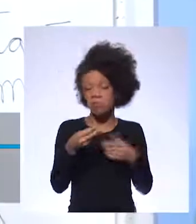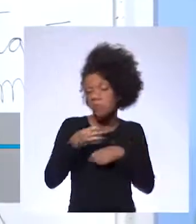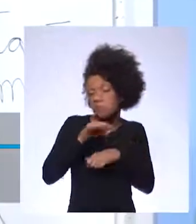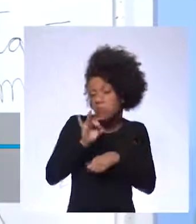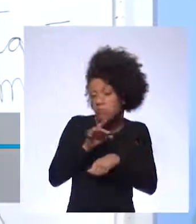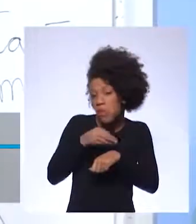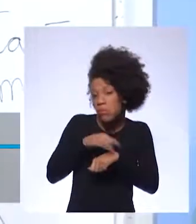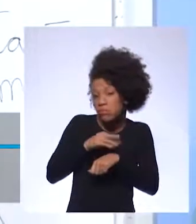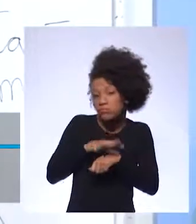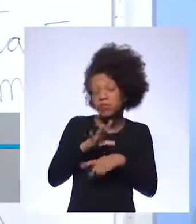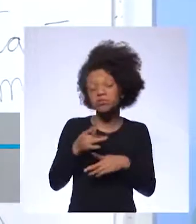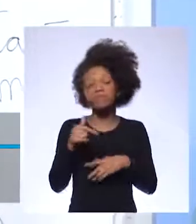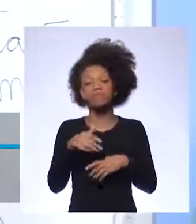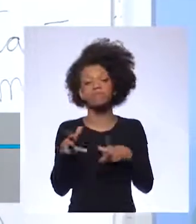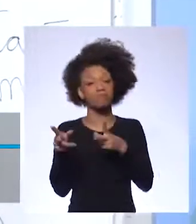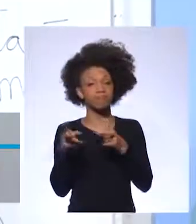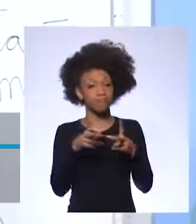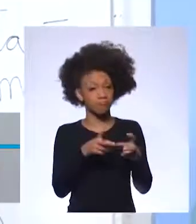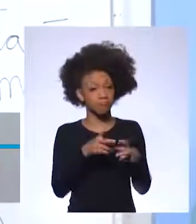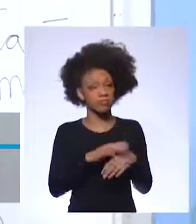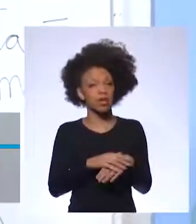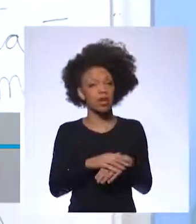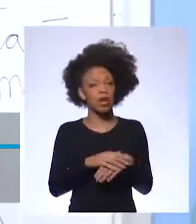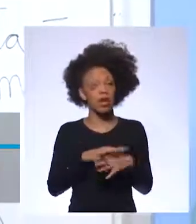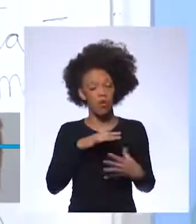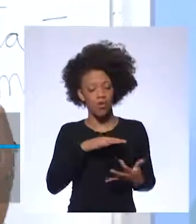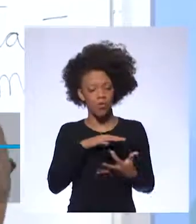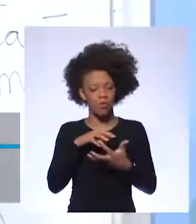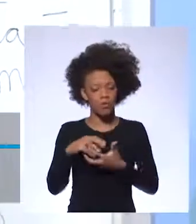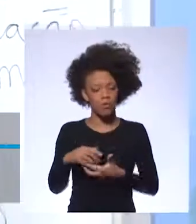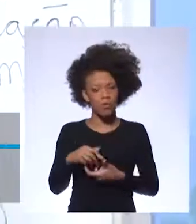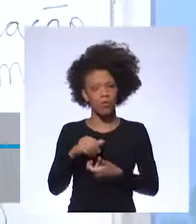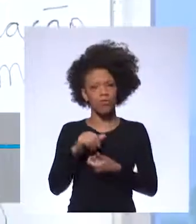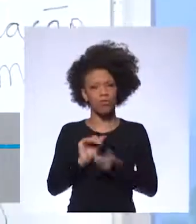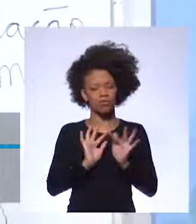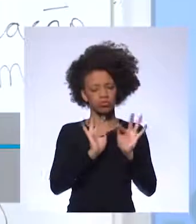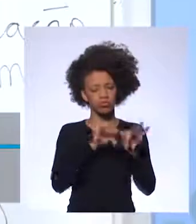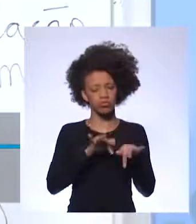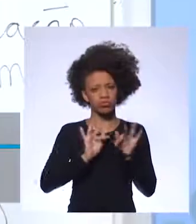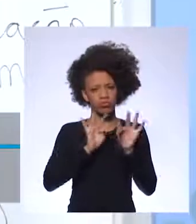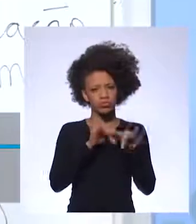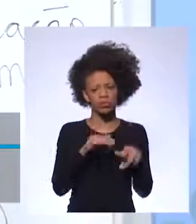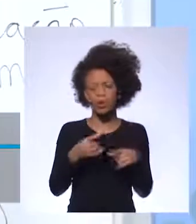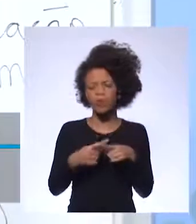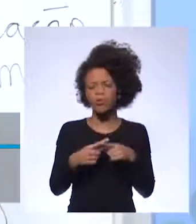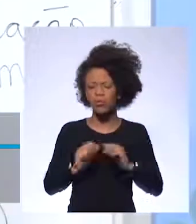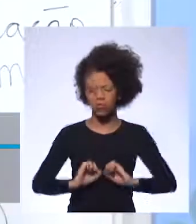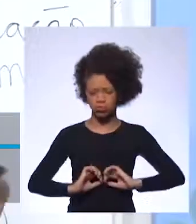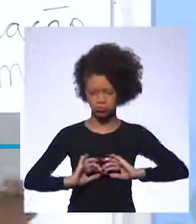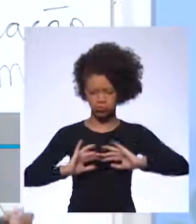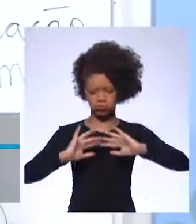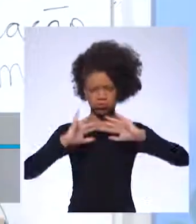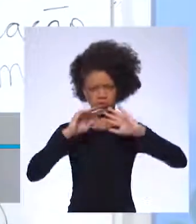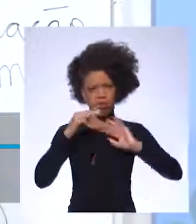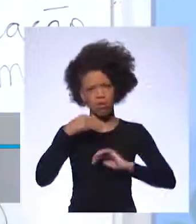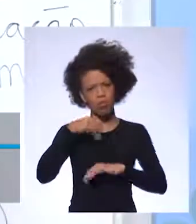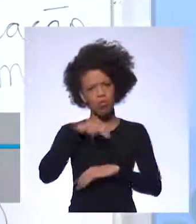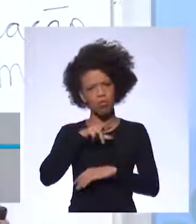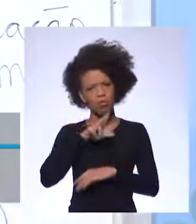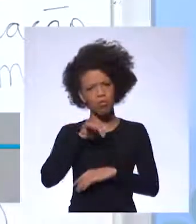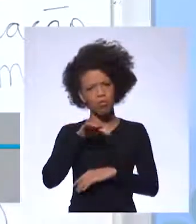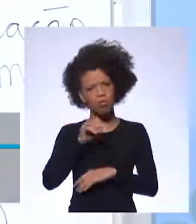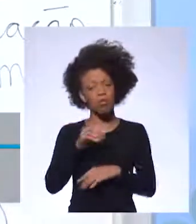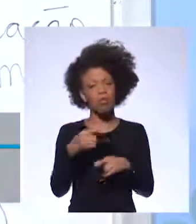perceber que nós temos o mundo feudal e eles eram ele era todo murado porque que ele era morado por conta aí dos